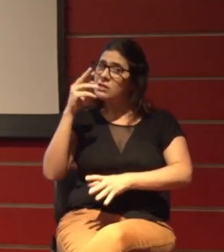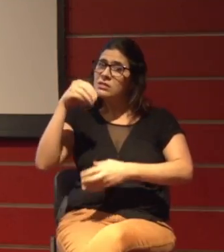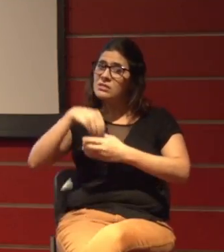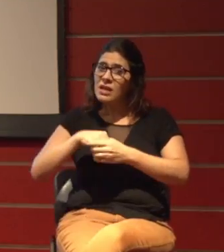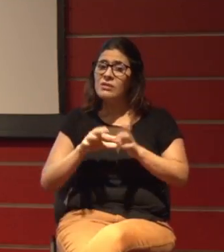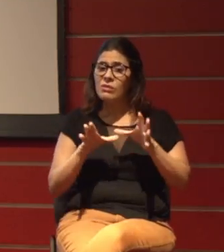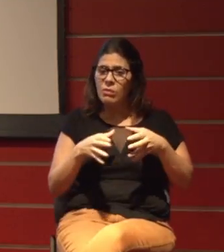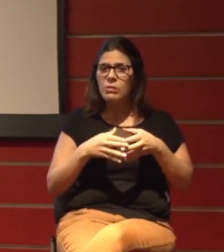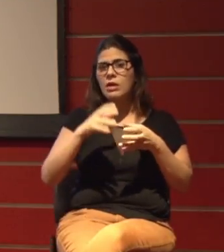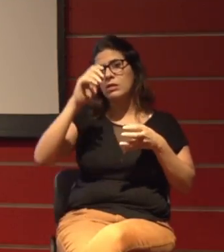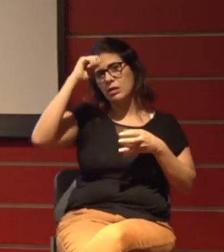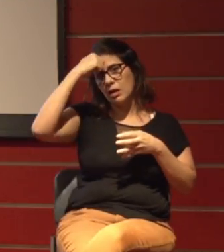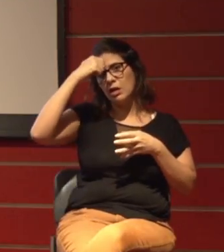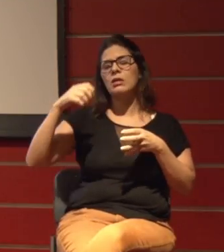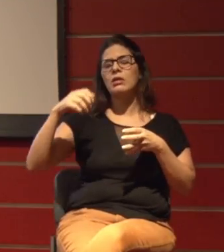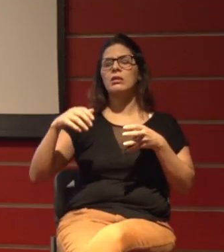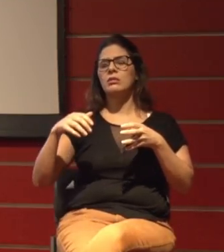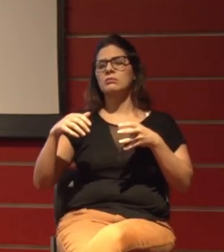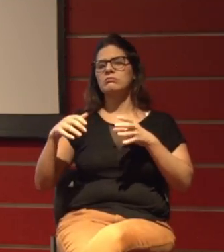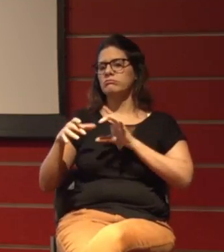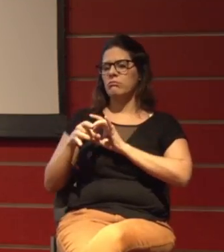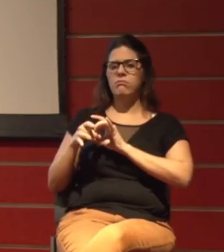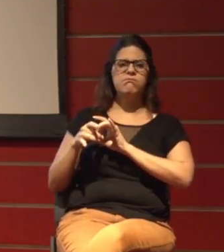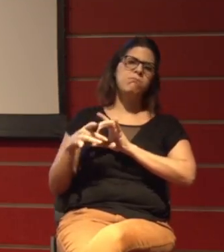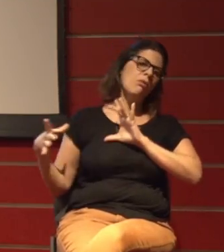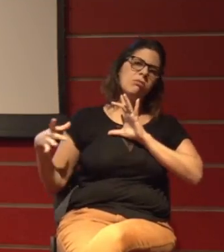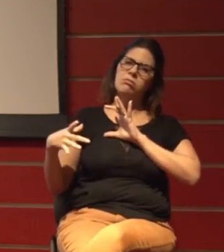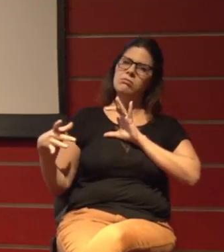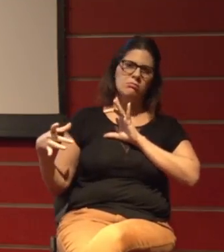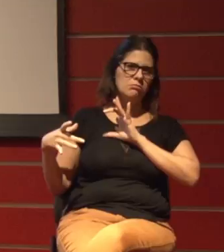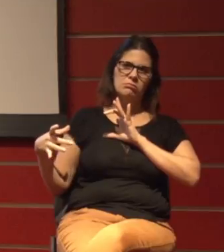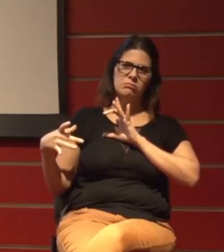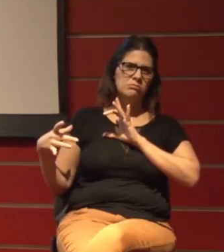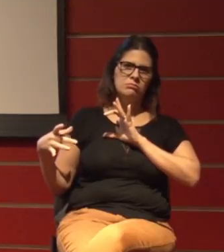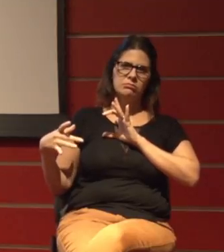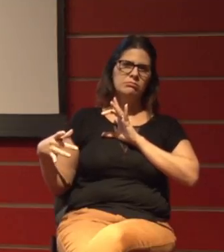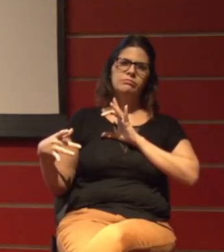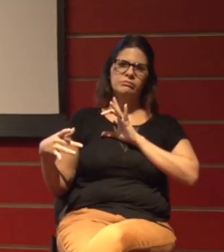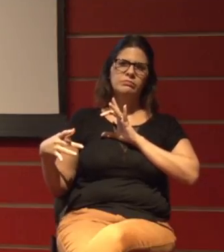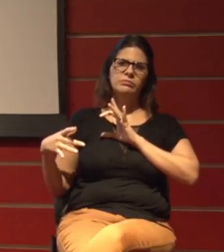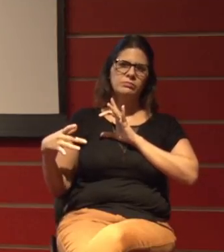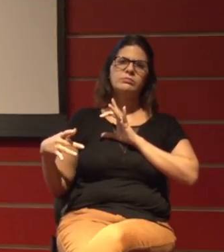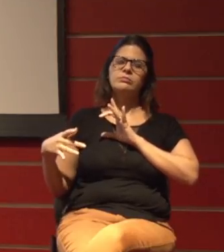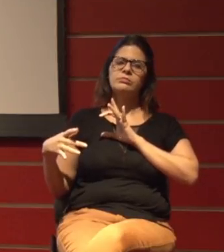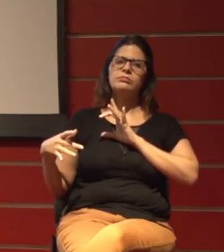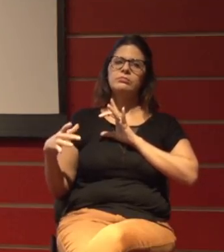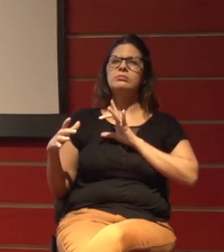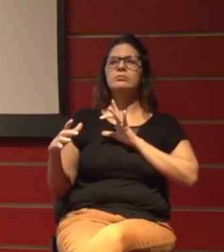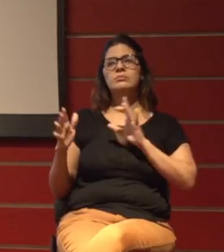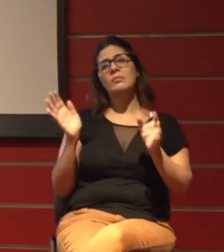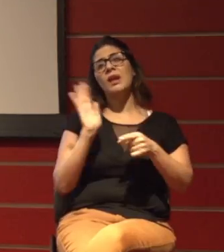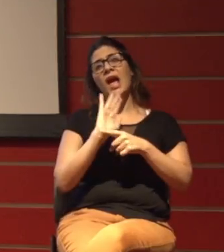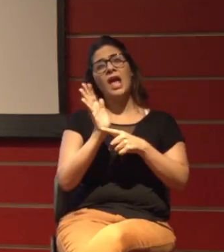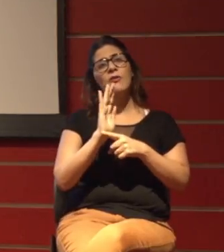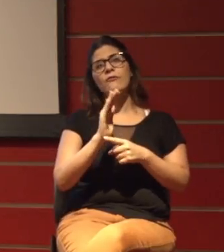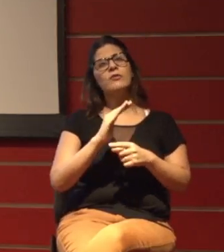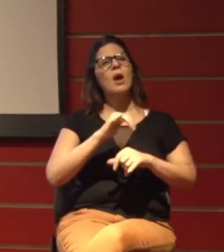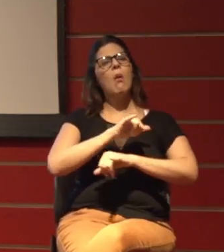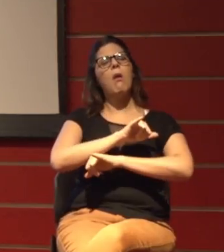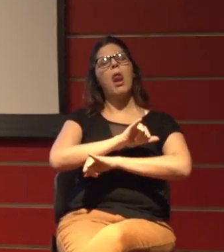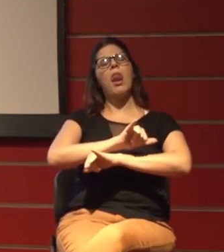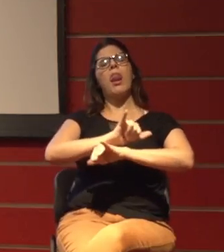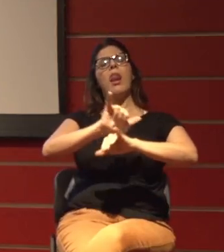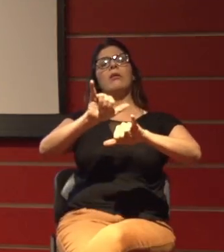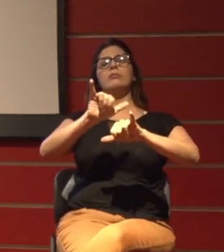Estados Unidos há uma ruptura que acaba interferindo diretamente na possibilidade no alcance do filme dentro do país e até